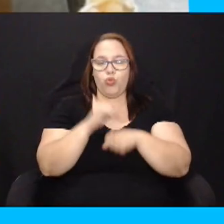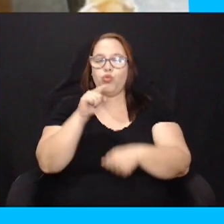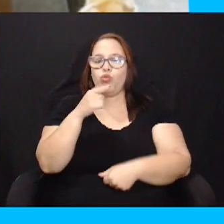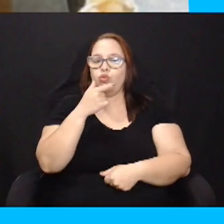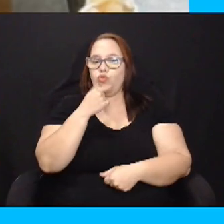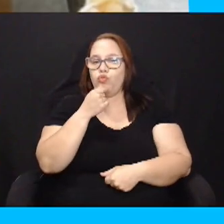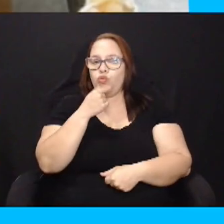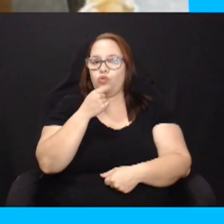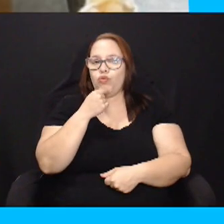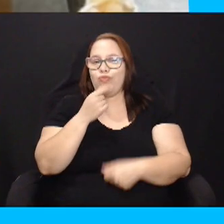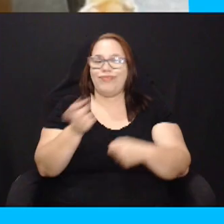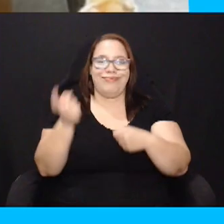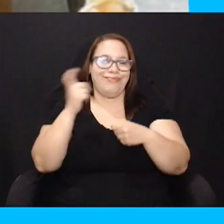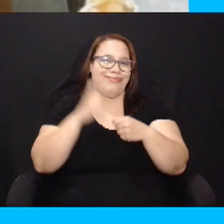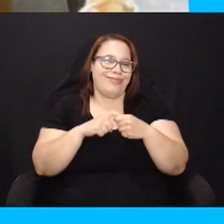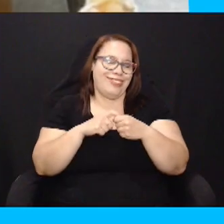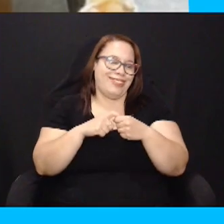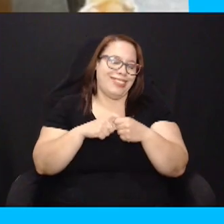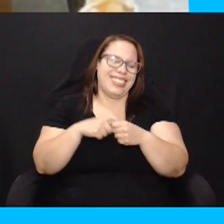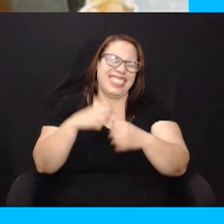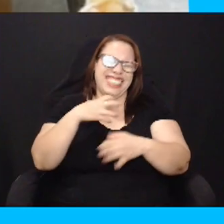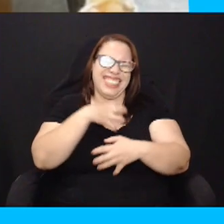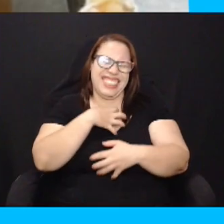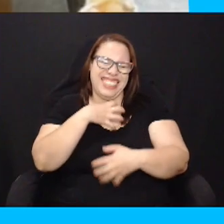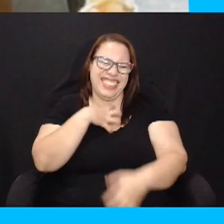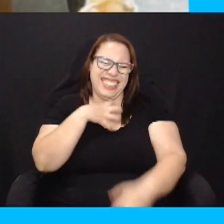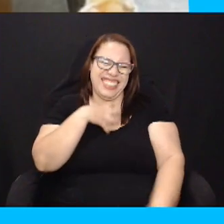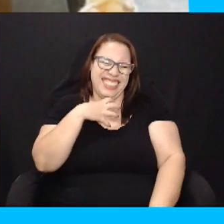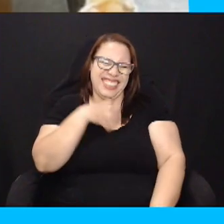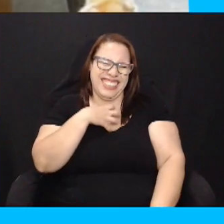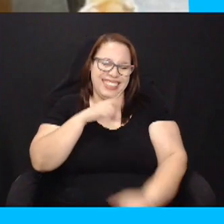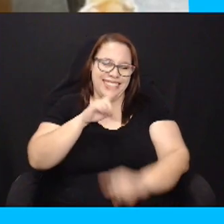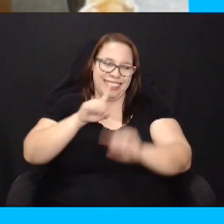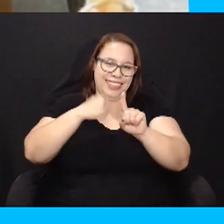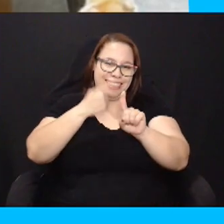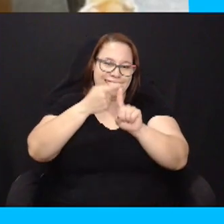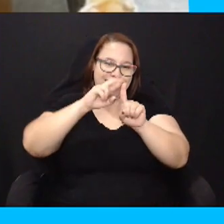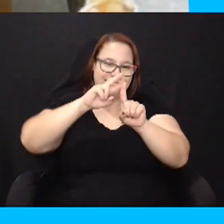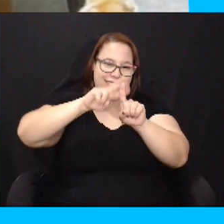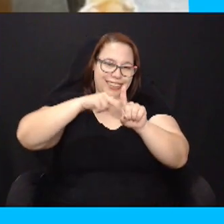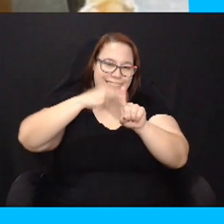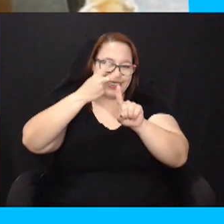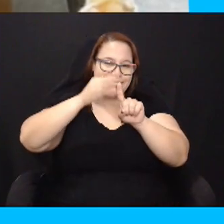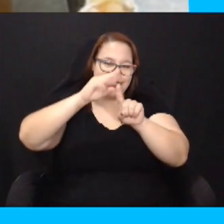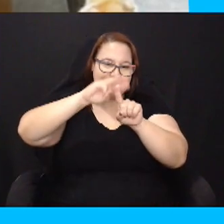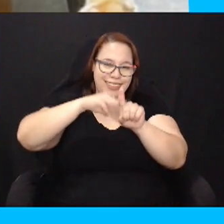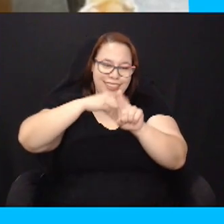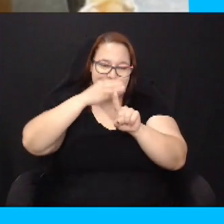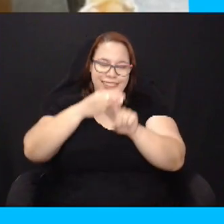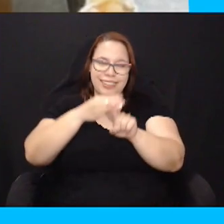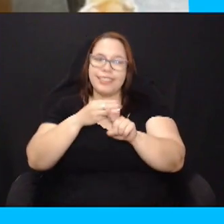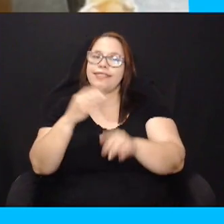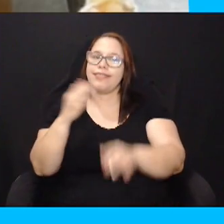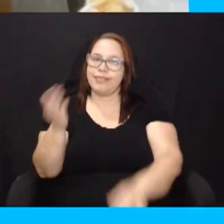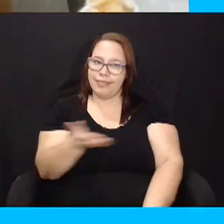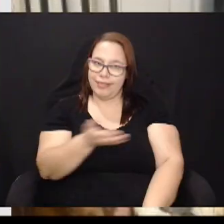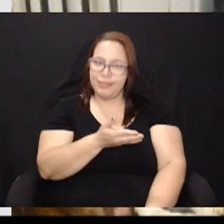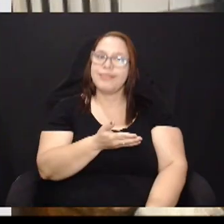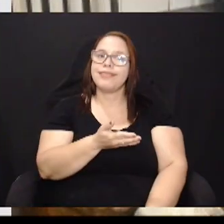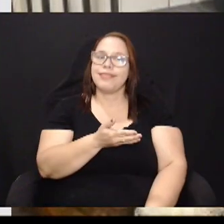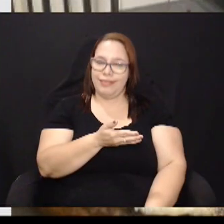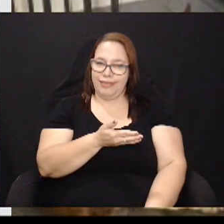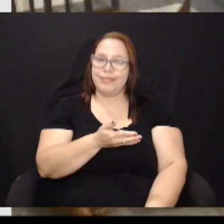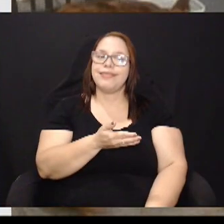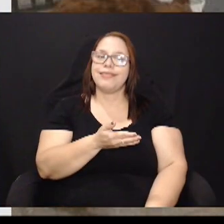devolver cada gesto de carinho multiplicado. Mande uma mensagem para a protetora independente Lilian.